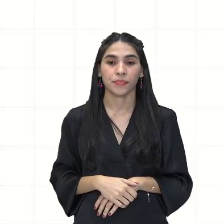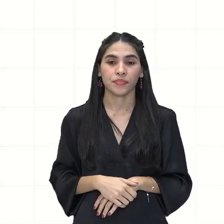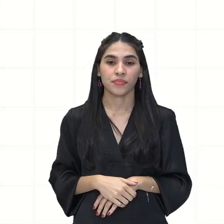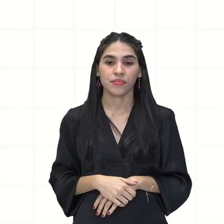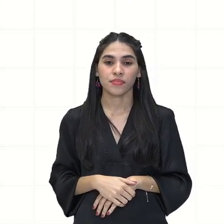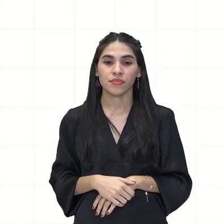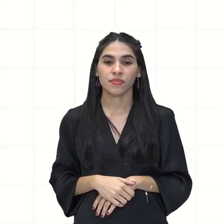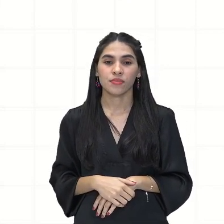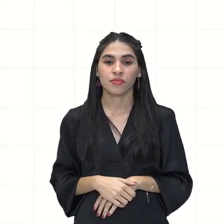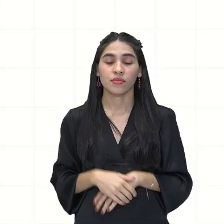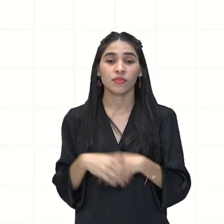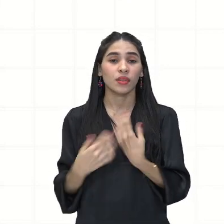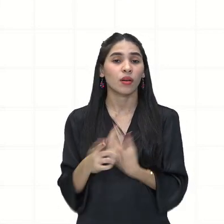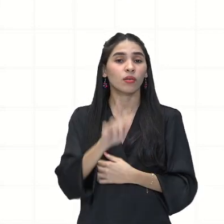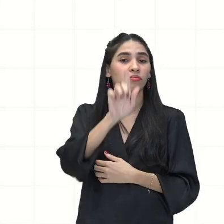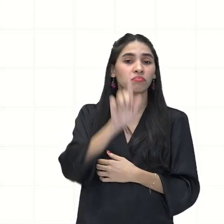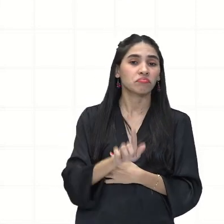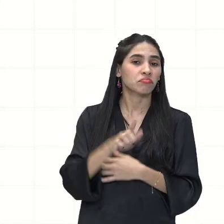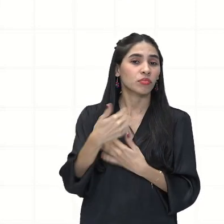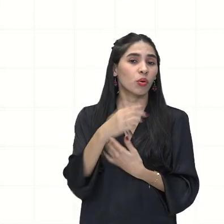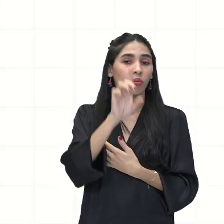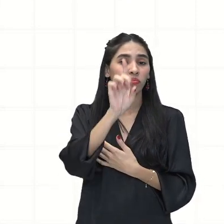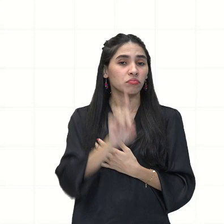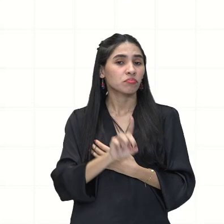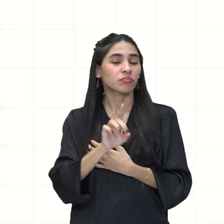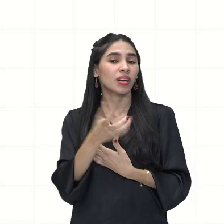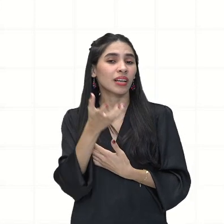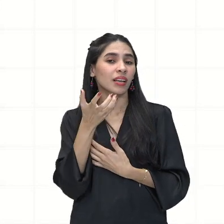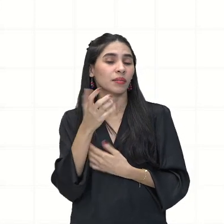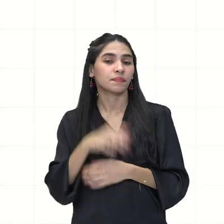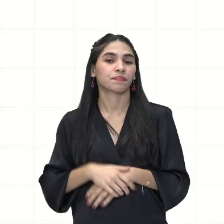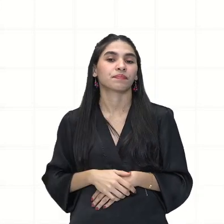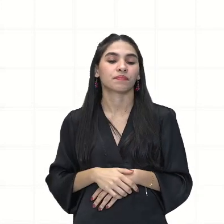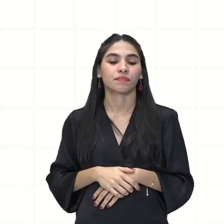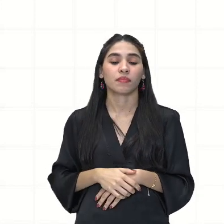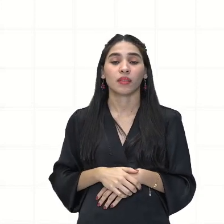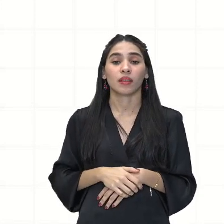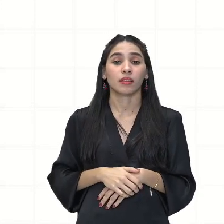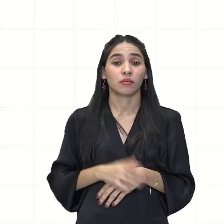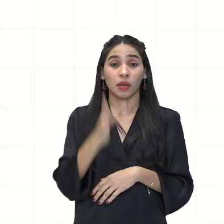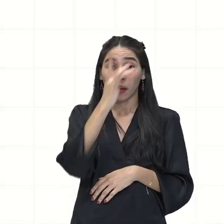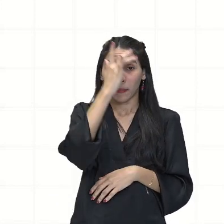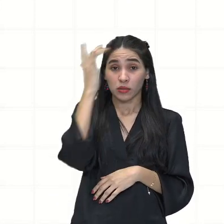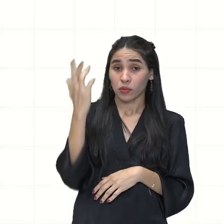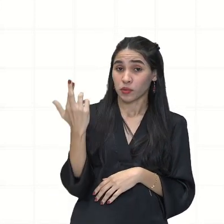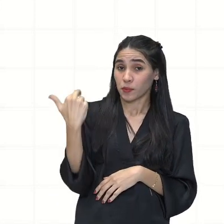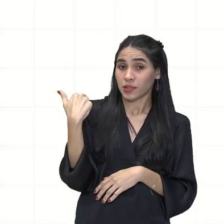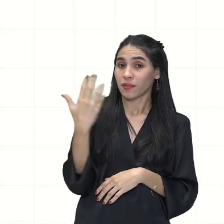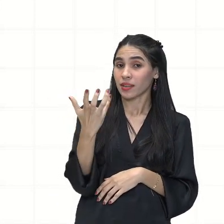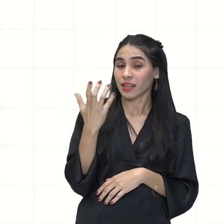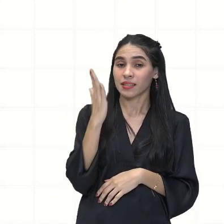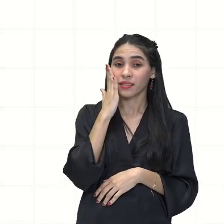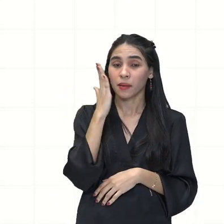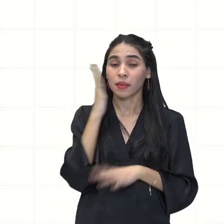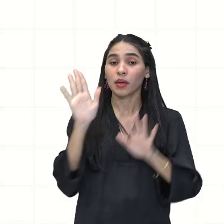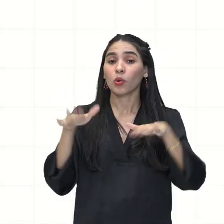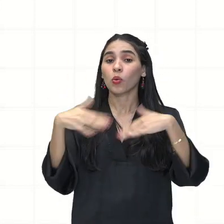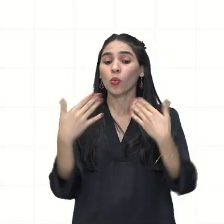essa gestora, né, ou essa diretora quer? Ela quer saber quais são os alunos que